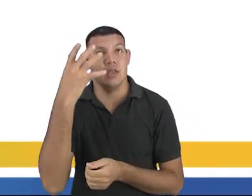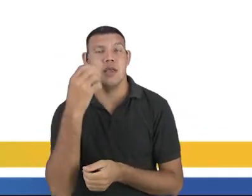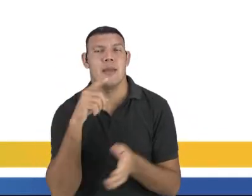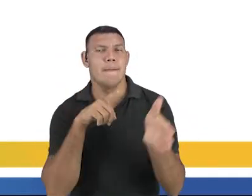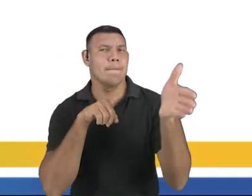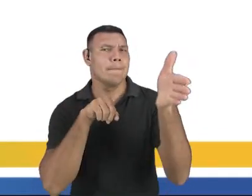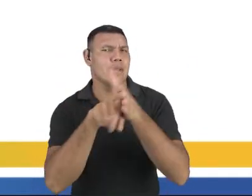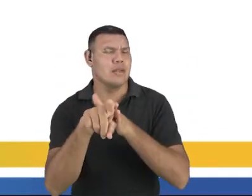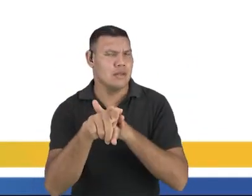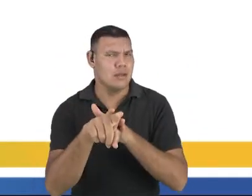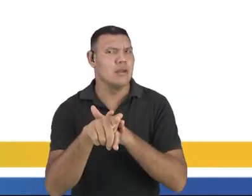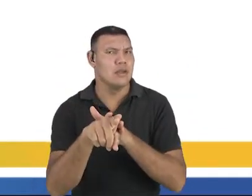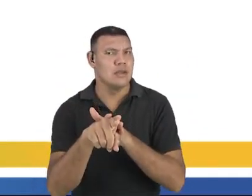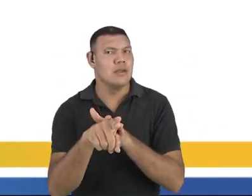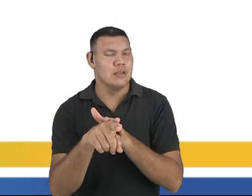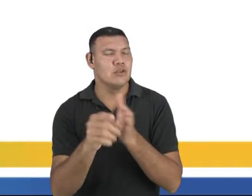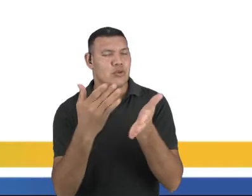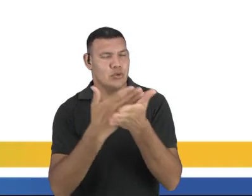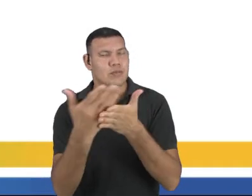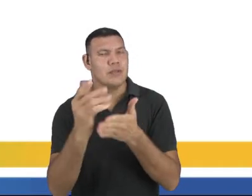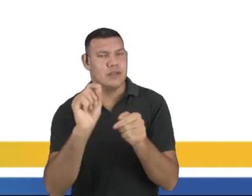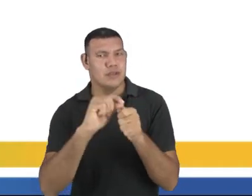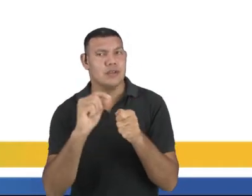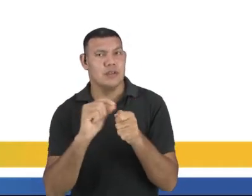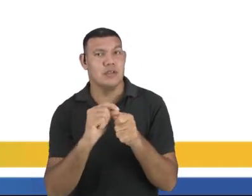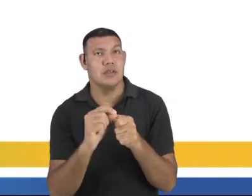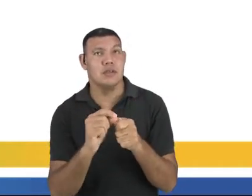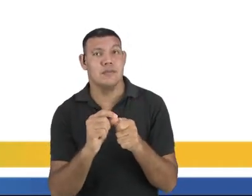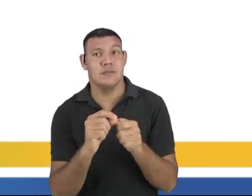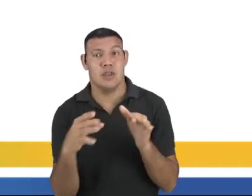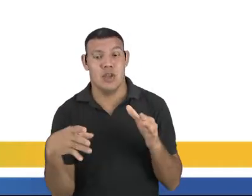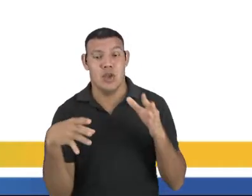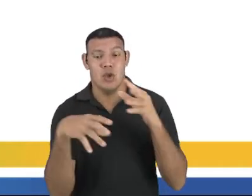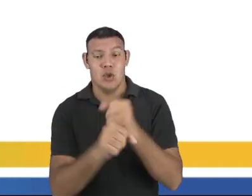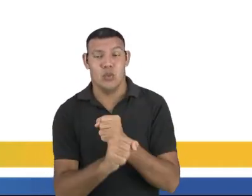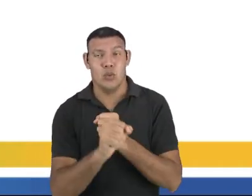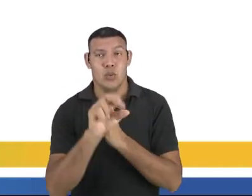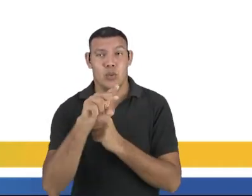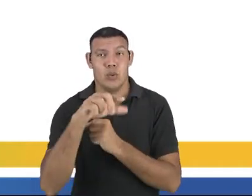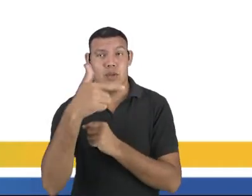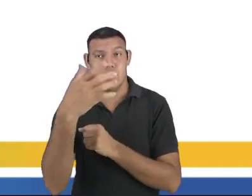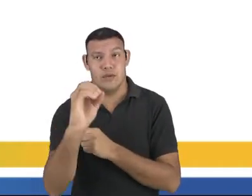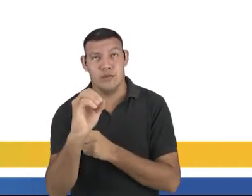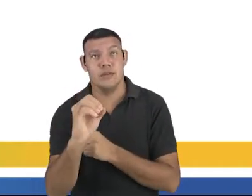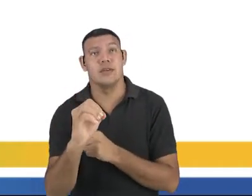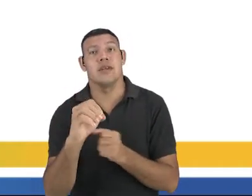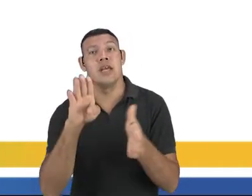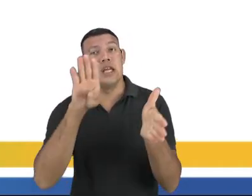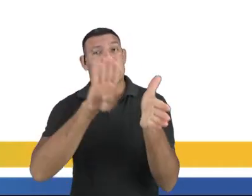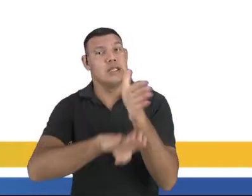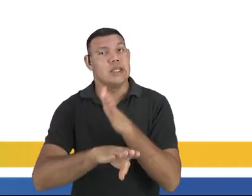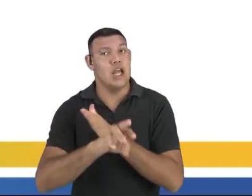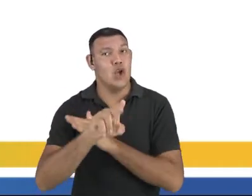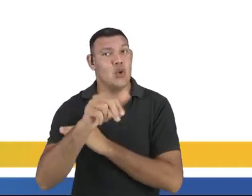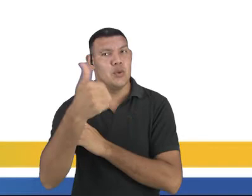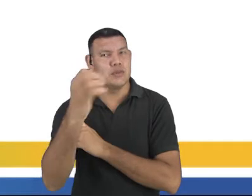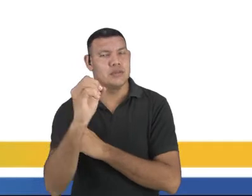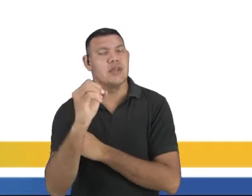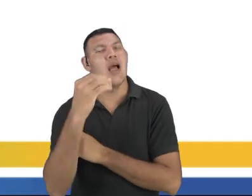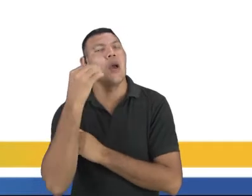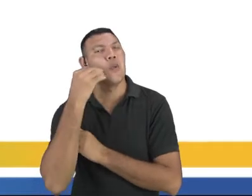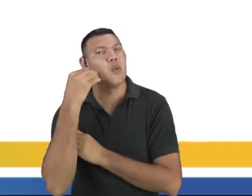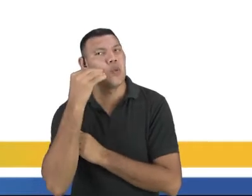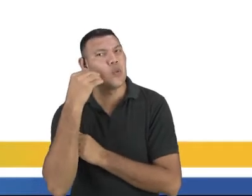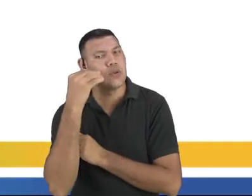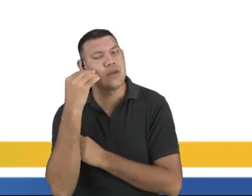perguntasse para vocês como foi lá no início a soma de dois números é igual a 20 a diferença igual a 10 a gente poderia fazer algumas tentativas